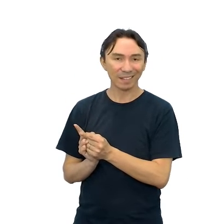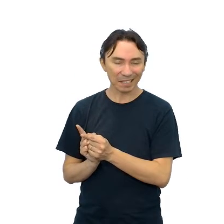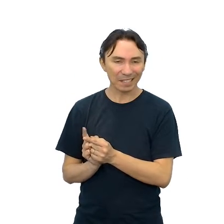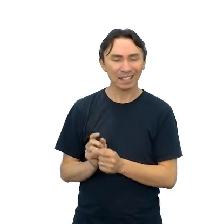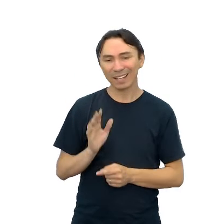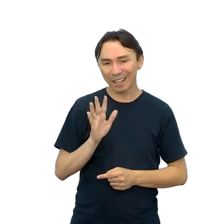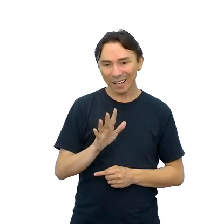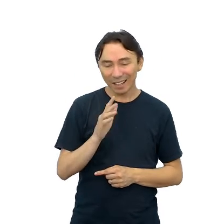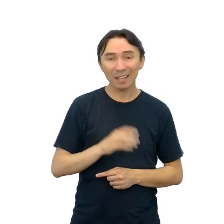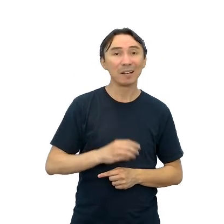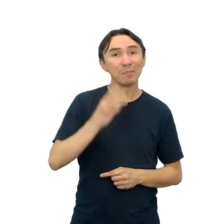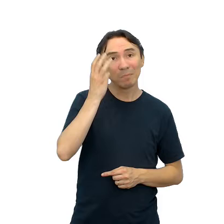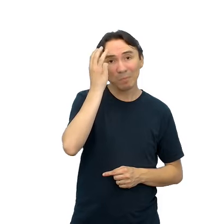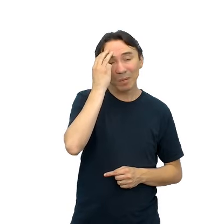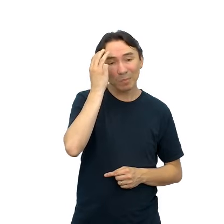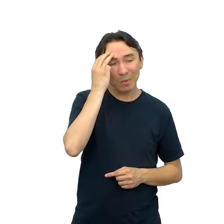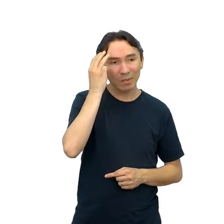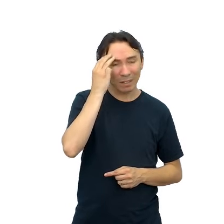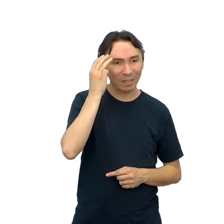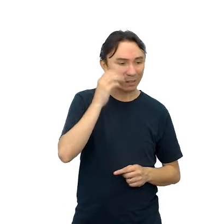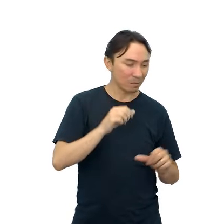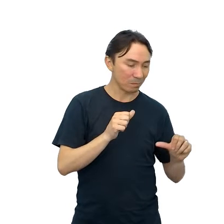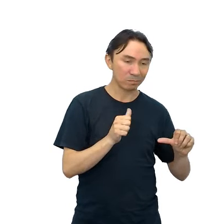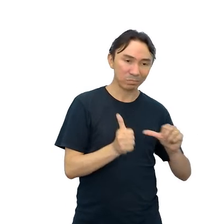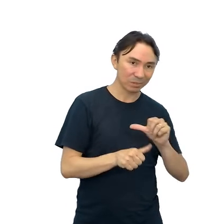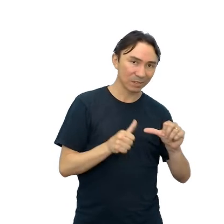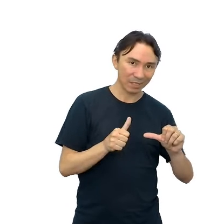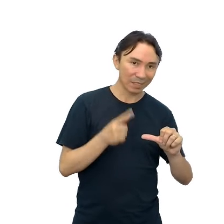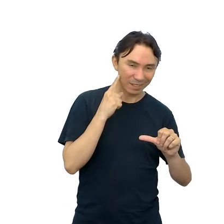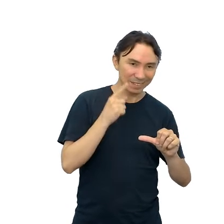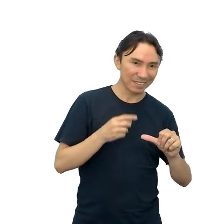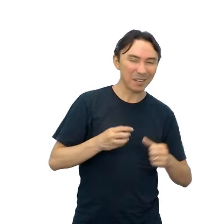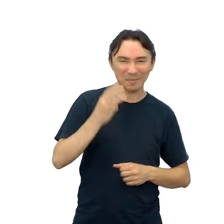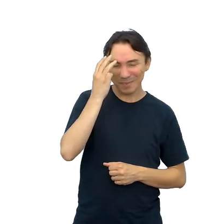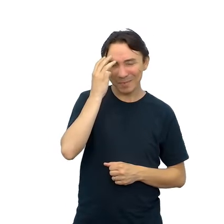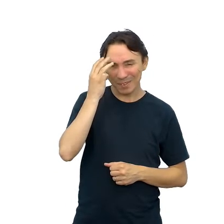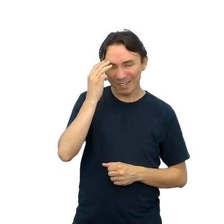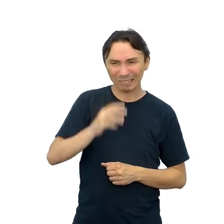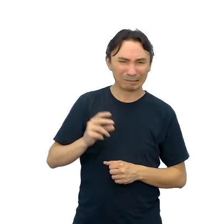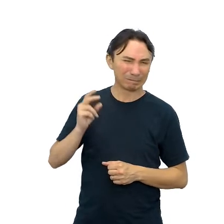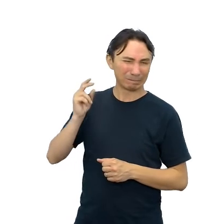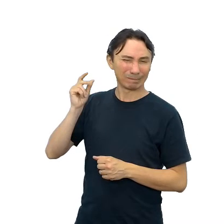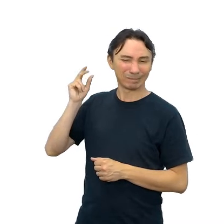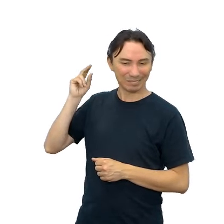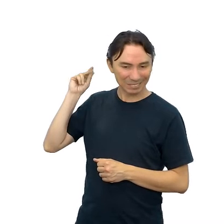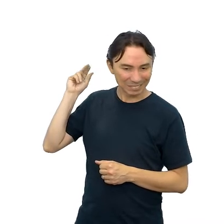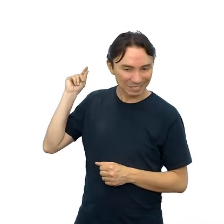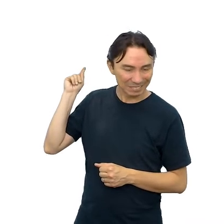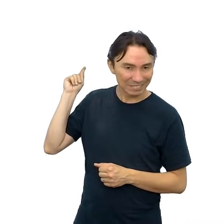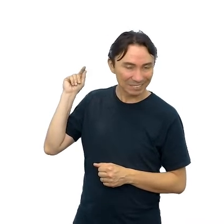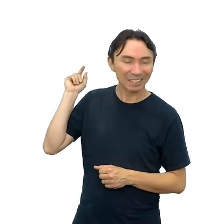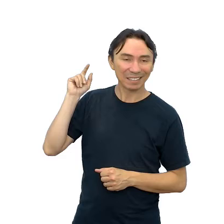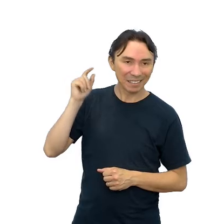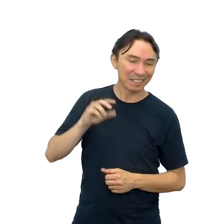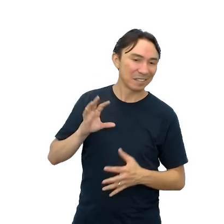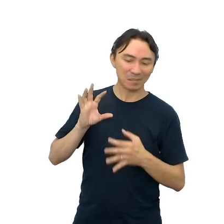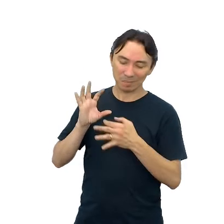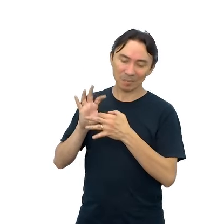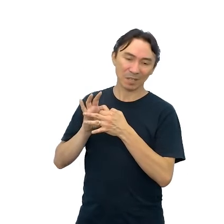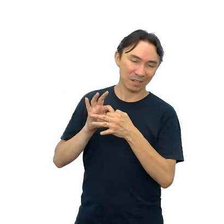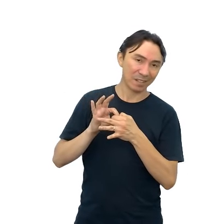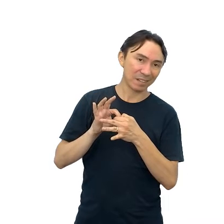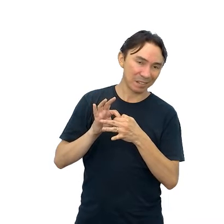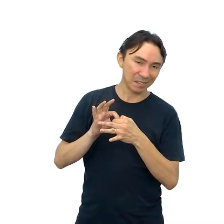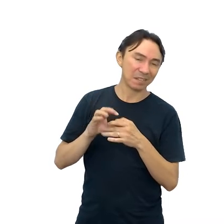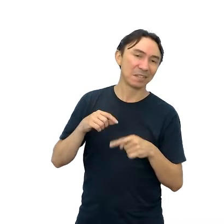transição para a memória, né, de longo prazo, para as memórias que nós vamos requisitar durante muito